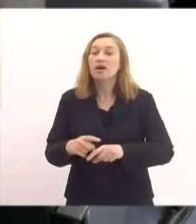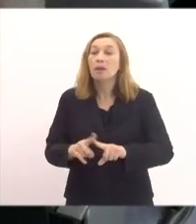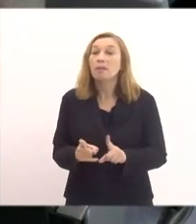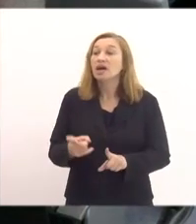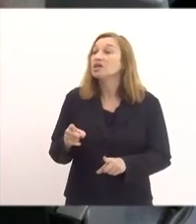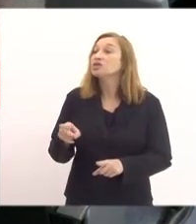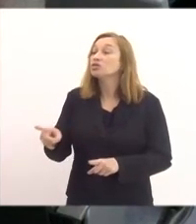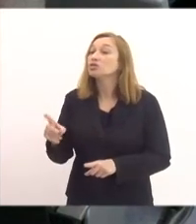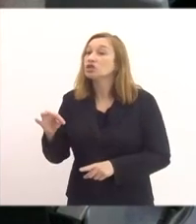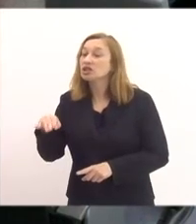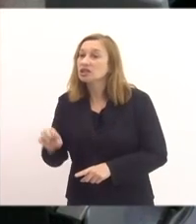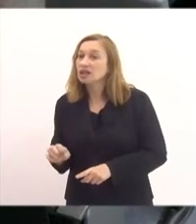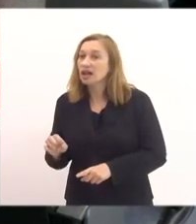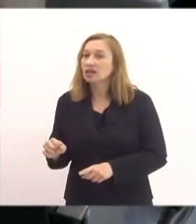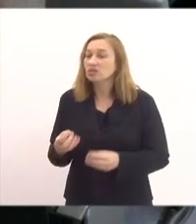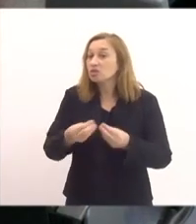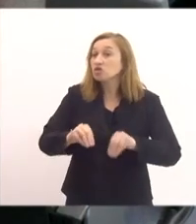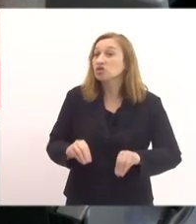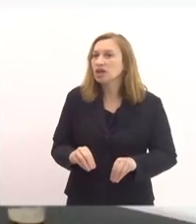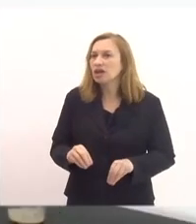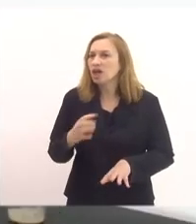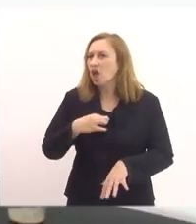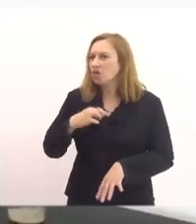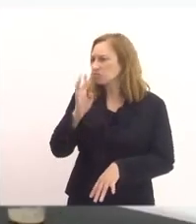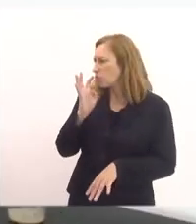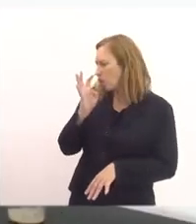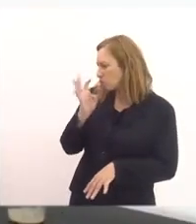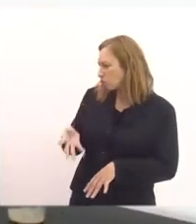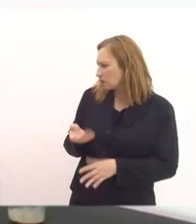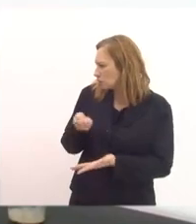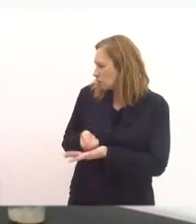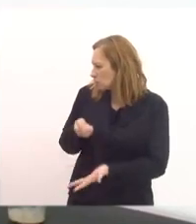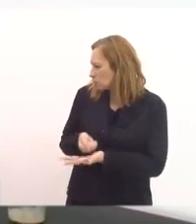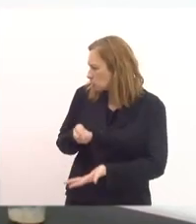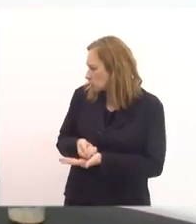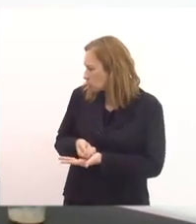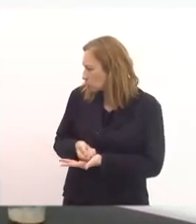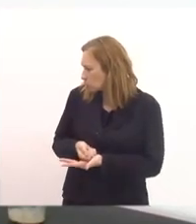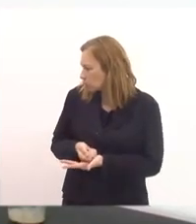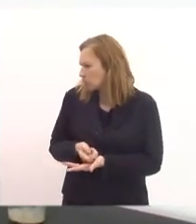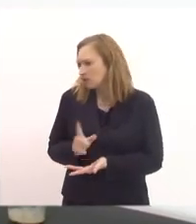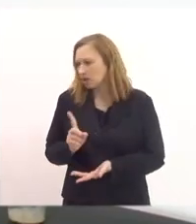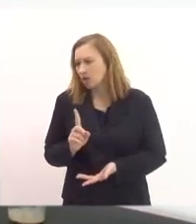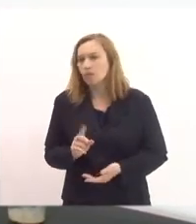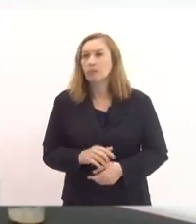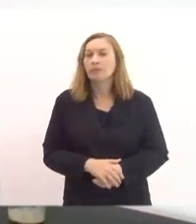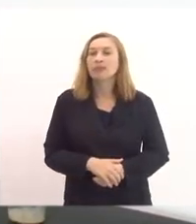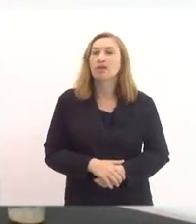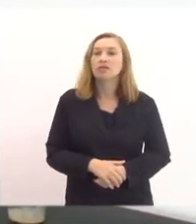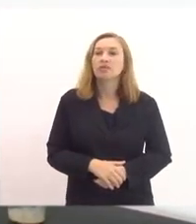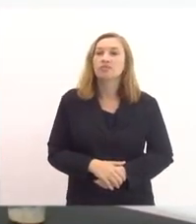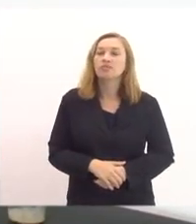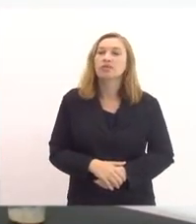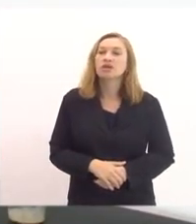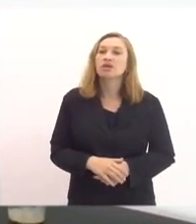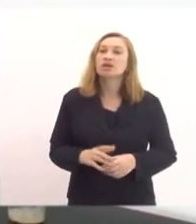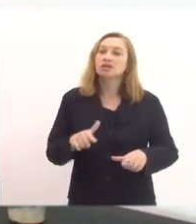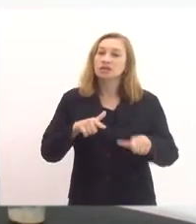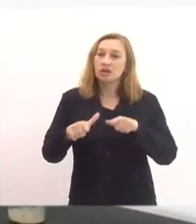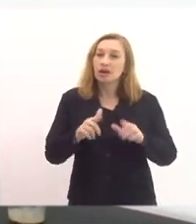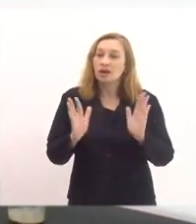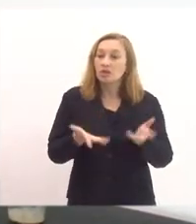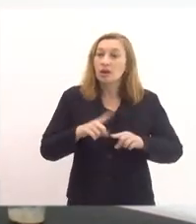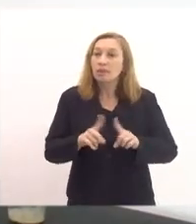os candidatos? Né? Eu não estou acusando, né? Nem exigindo, imputando essa culpa a essa atual gestão, mas o